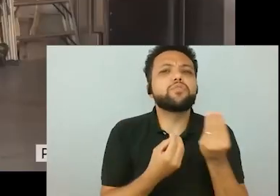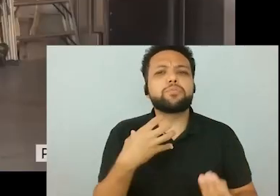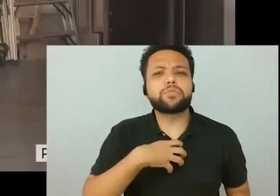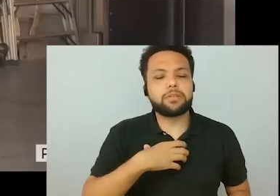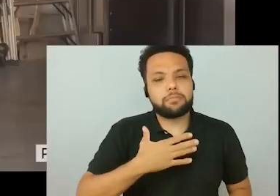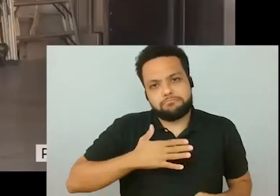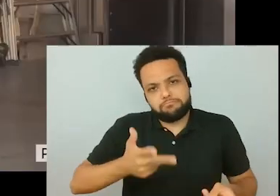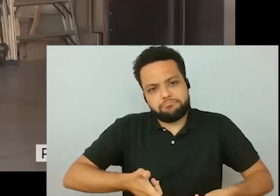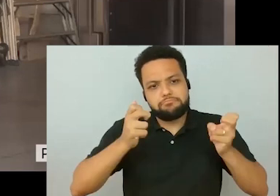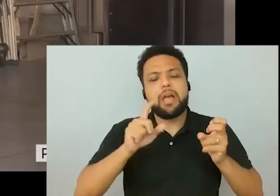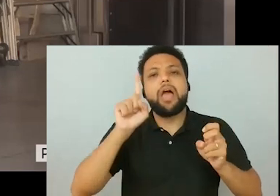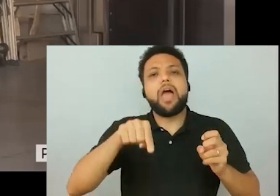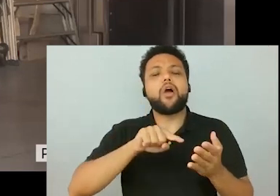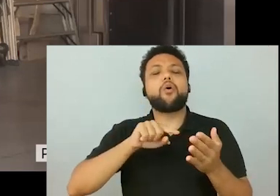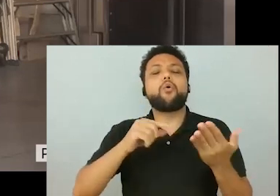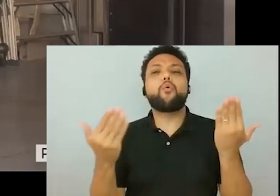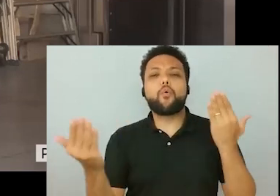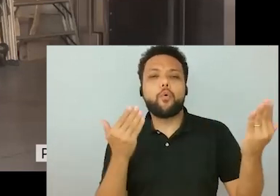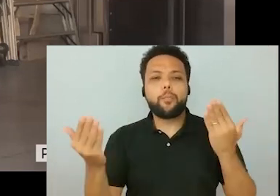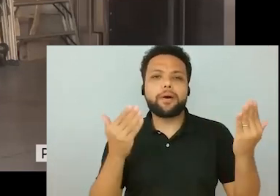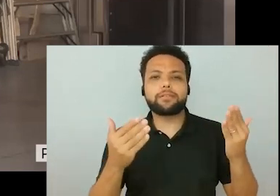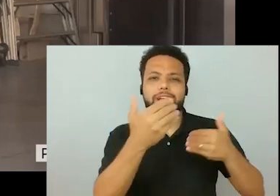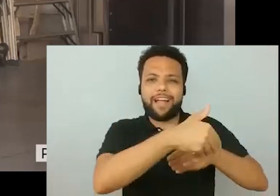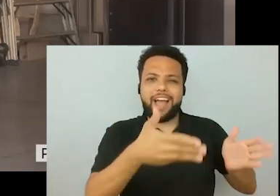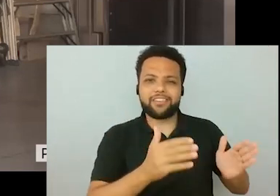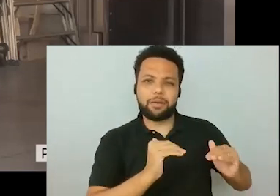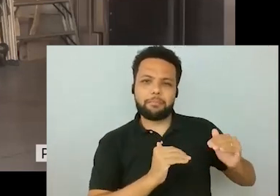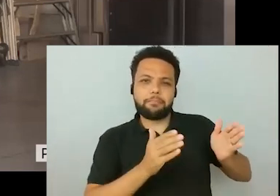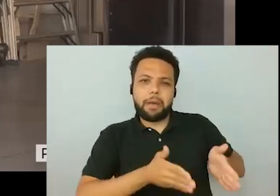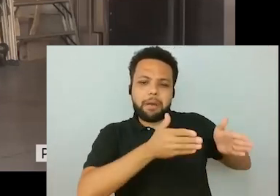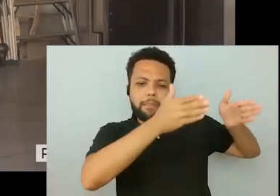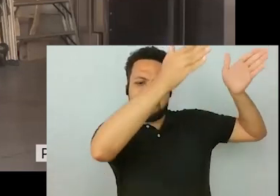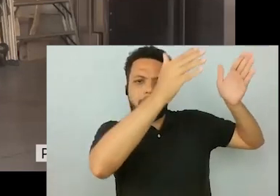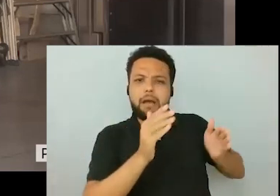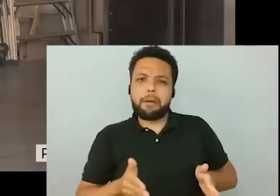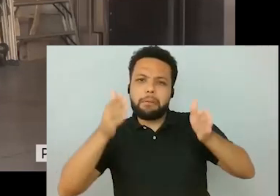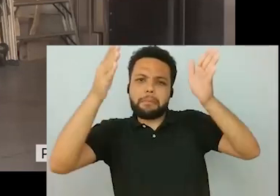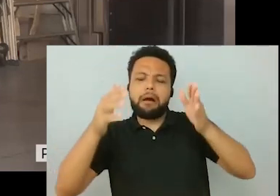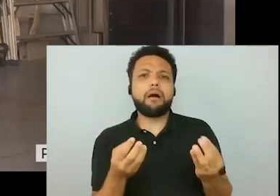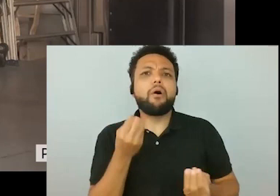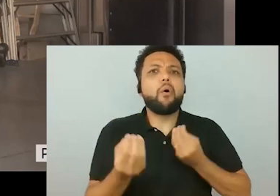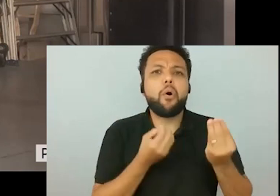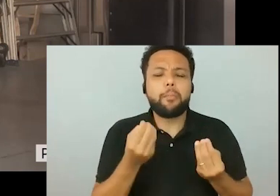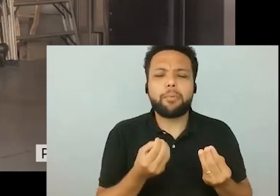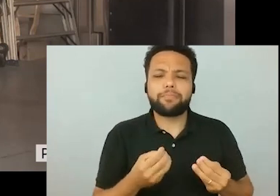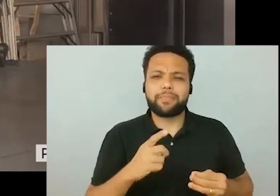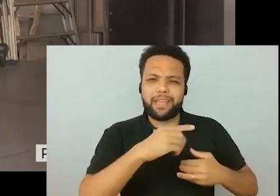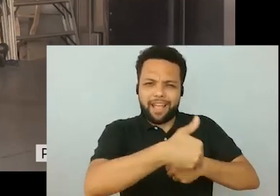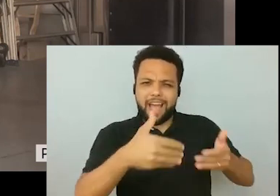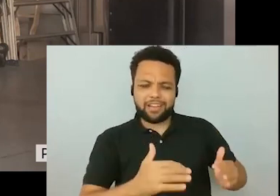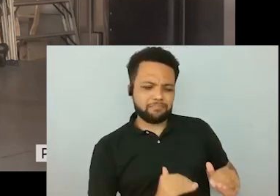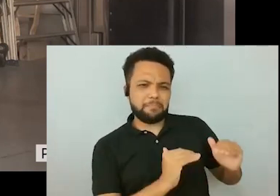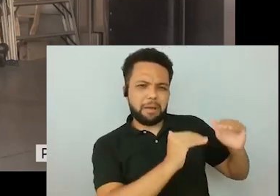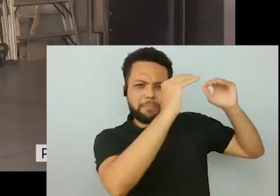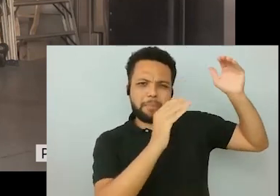vejo, é fazer uma analogia com desempilhar caixas, né? Como é que funciona? Quando a gente vai desempilhar caixas, a gente não